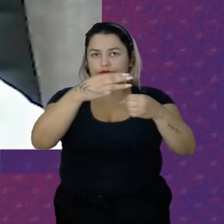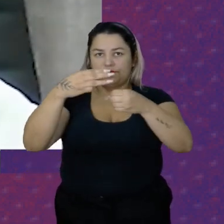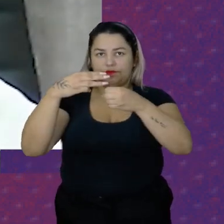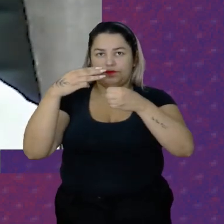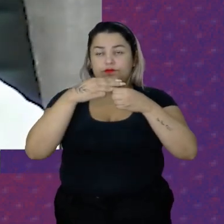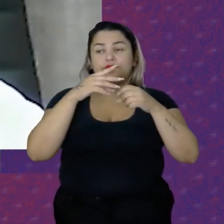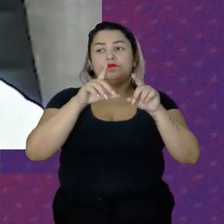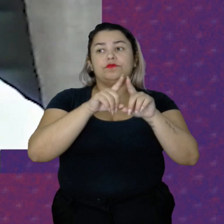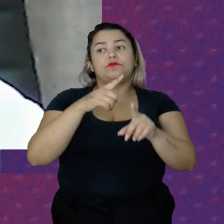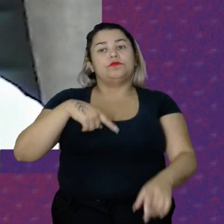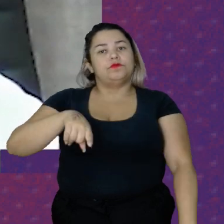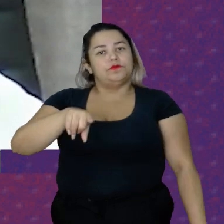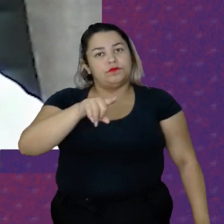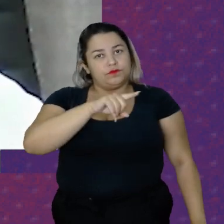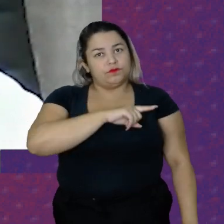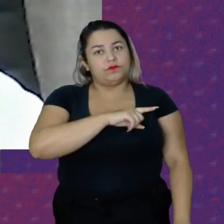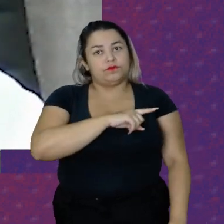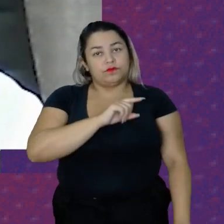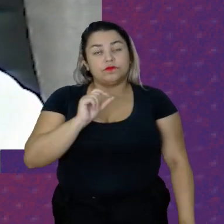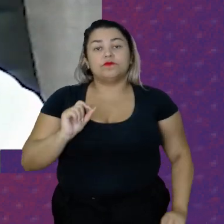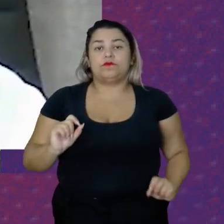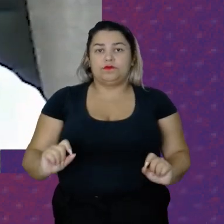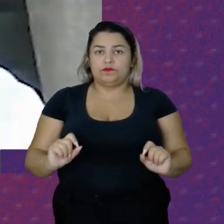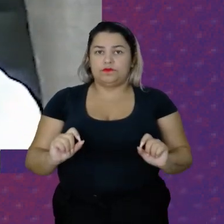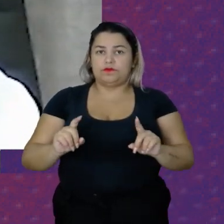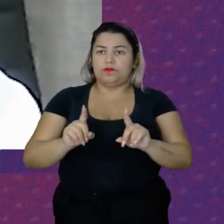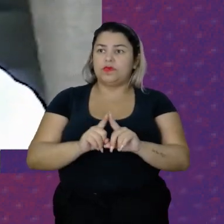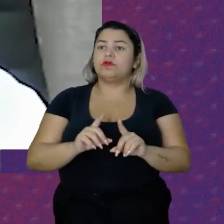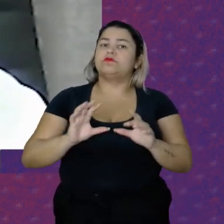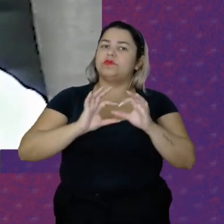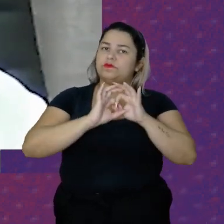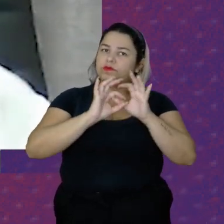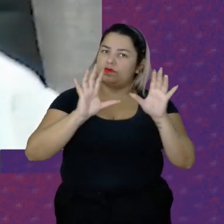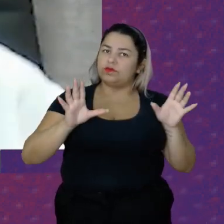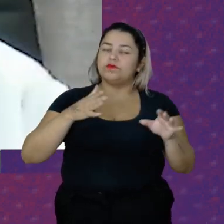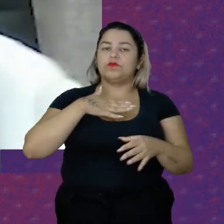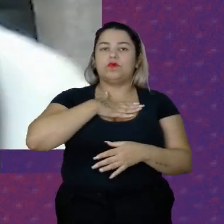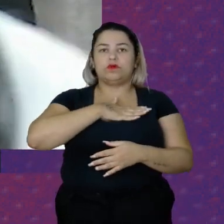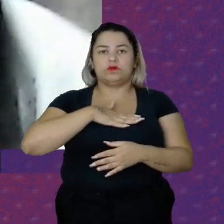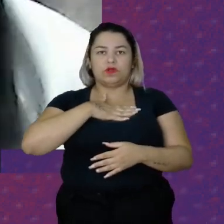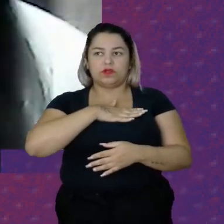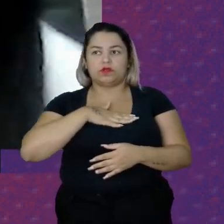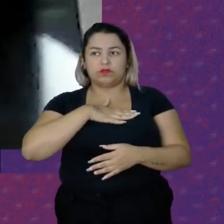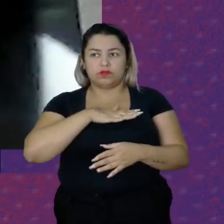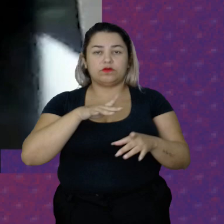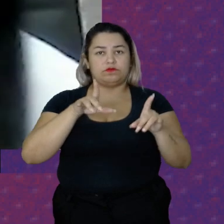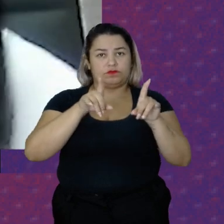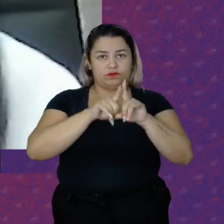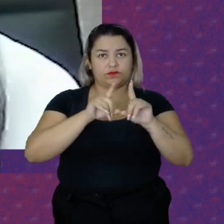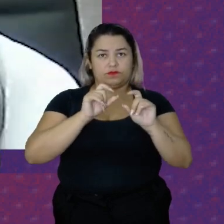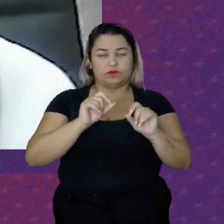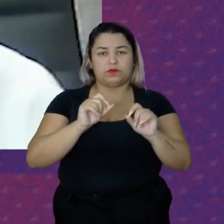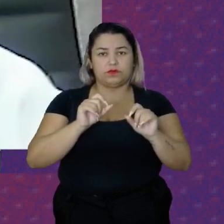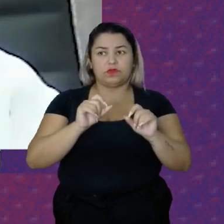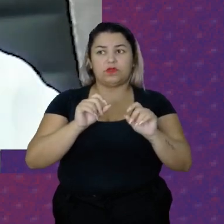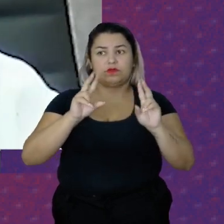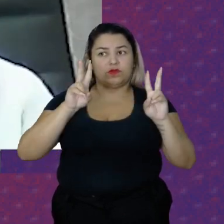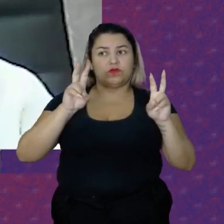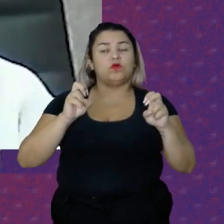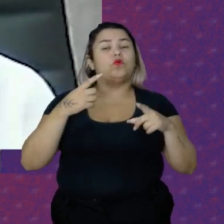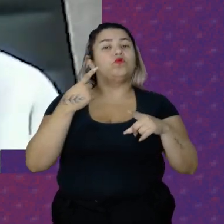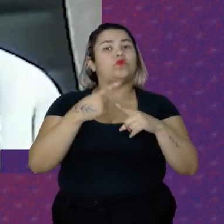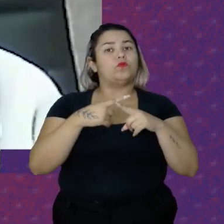prefeituras, para os nossos municípios. Portanto, se vocês me permitirem, eu gostaria de começar tratando desse assunto para vocês,